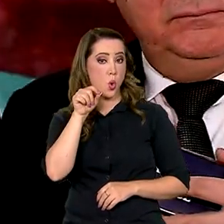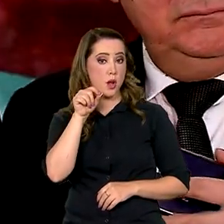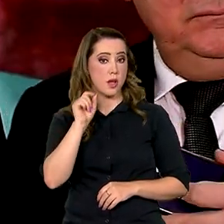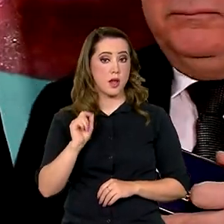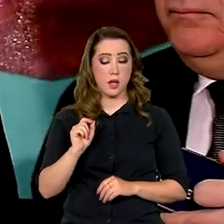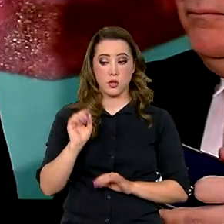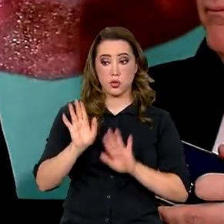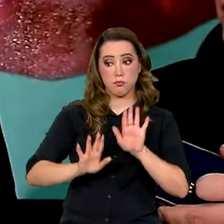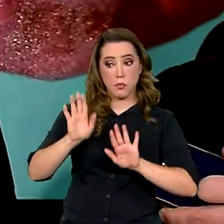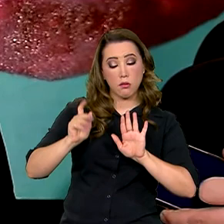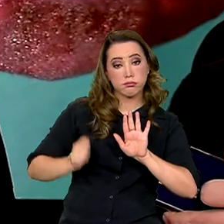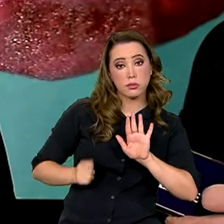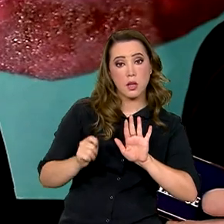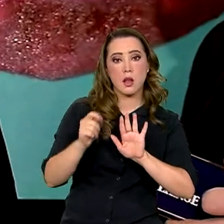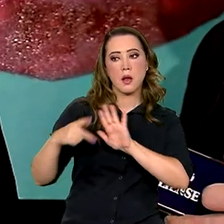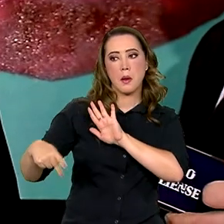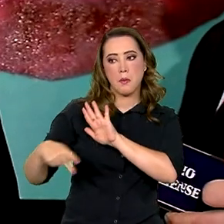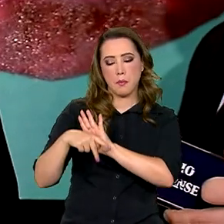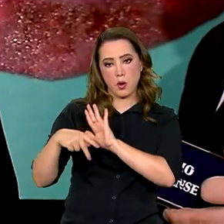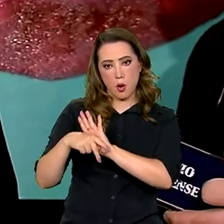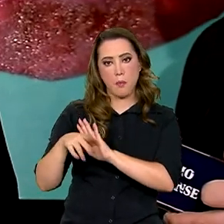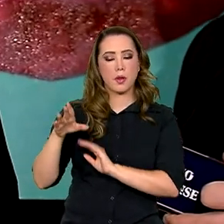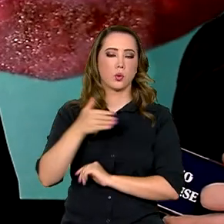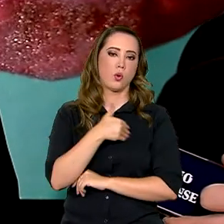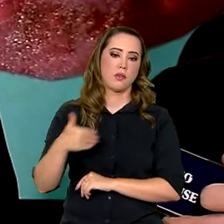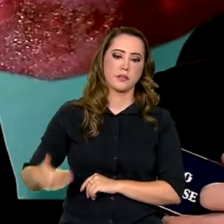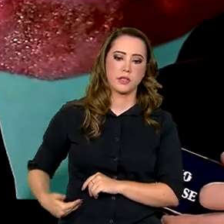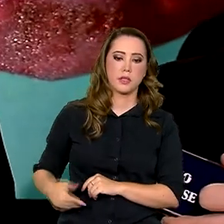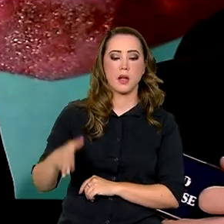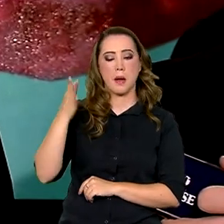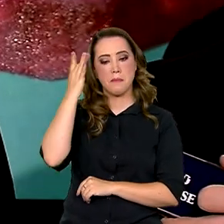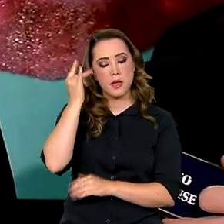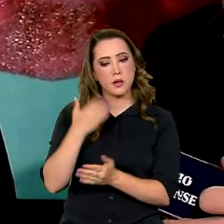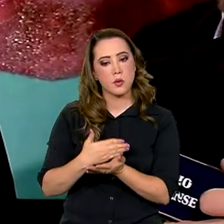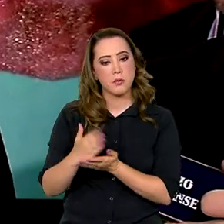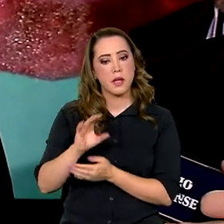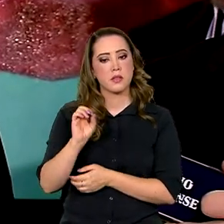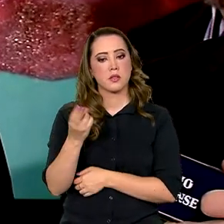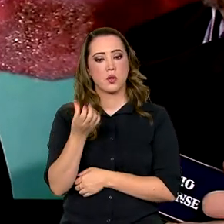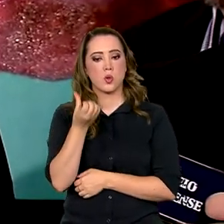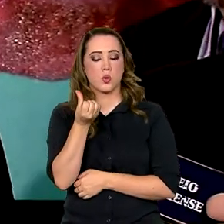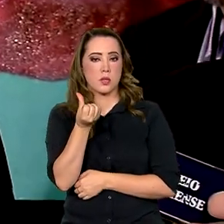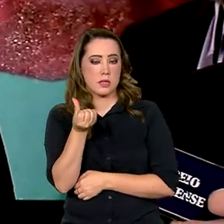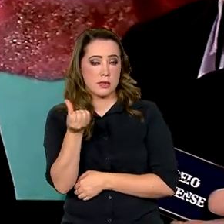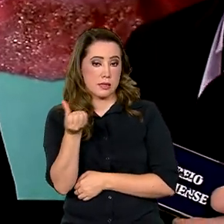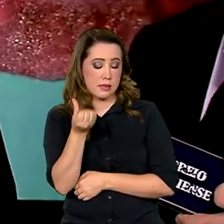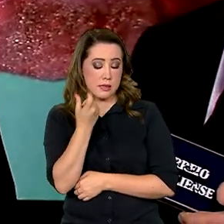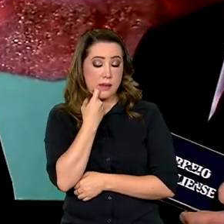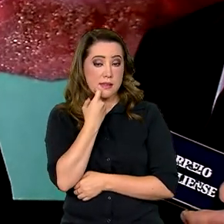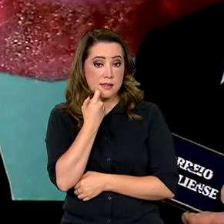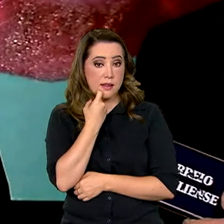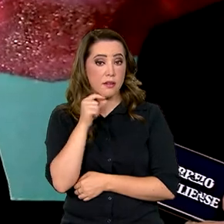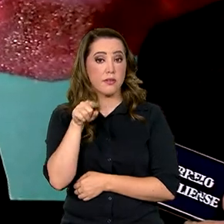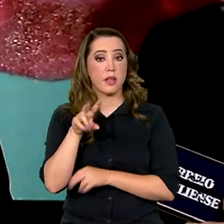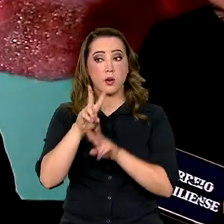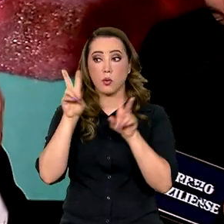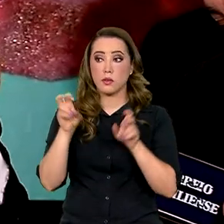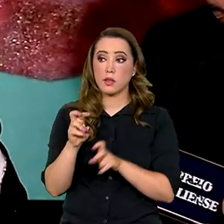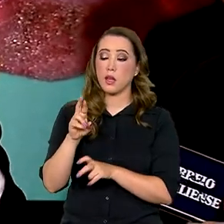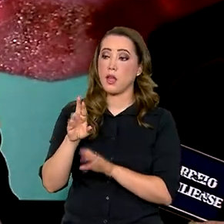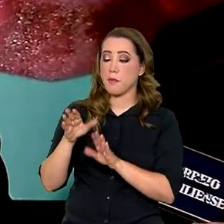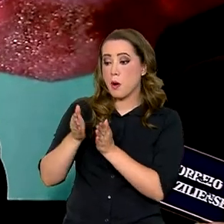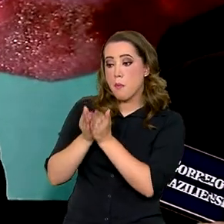Vou ligar para o presidente para já a partir de amanhã ou sexta-feira Fazemos uma reunião sobre o porto dos Santos